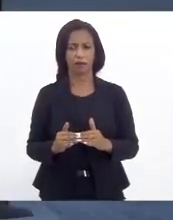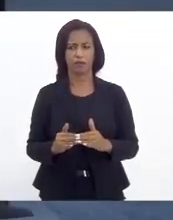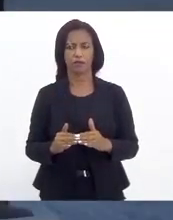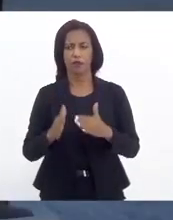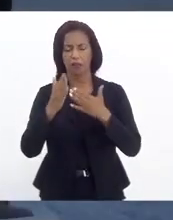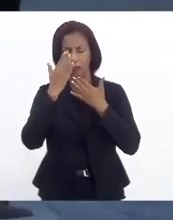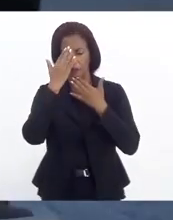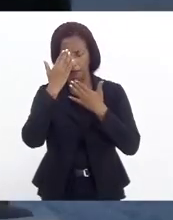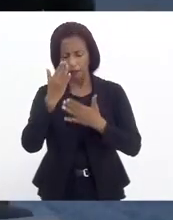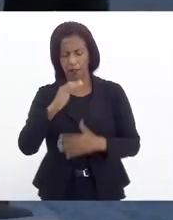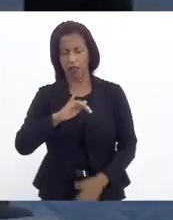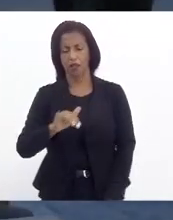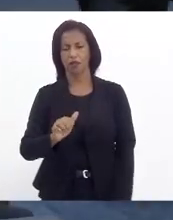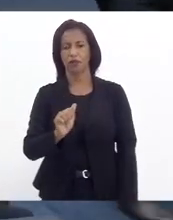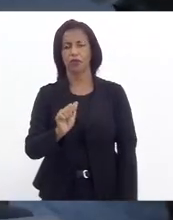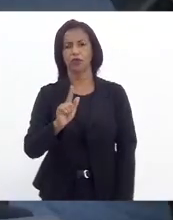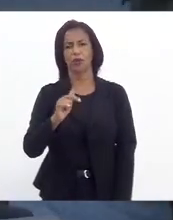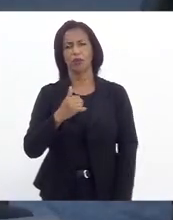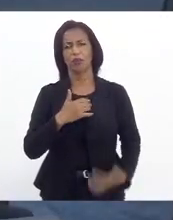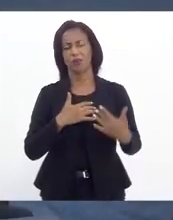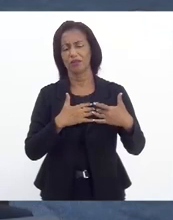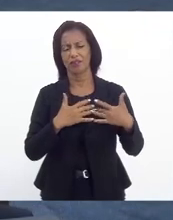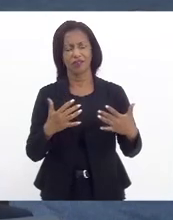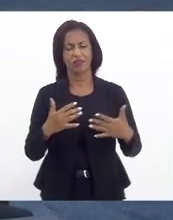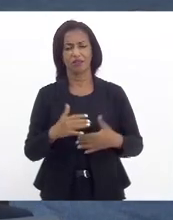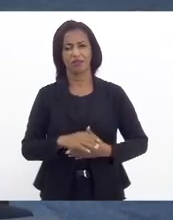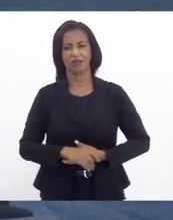Obrigado, Jaume. Muito obrigado. Mais uma vez, meus sentimentos.